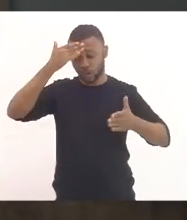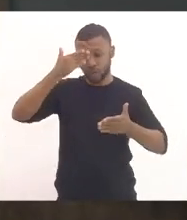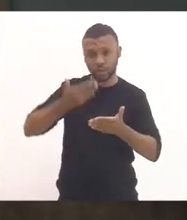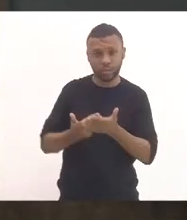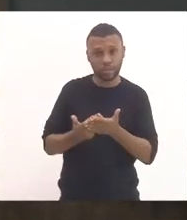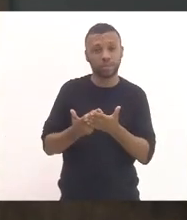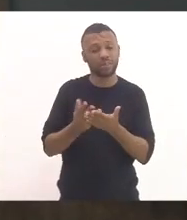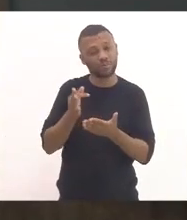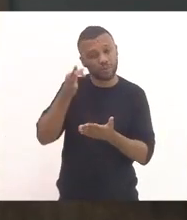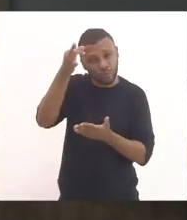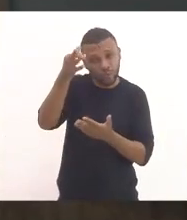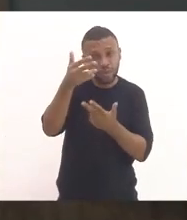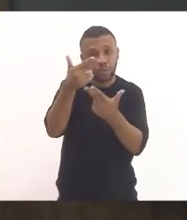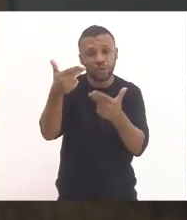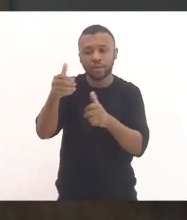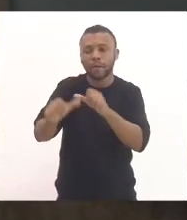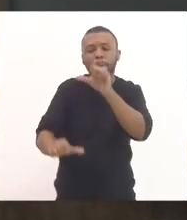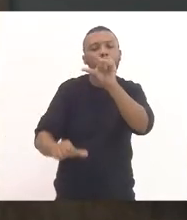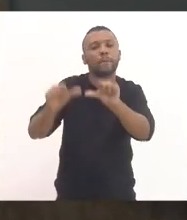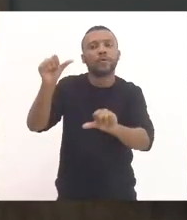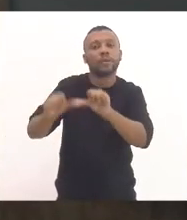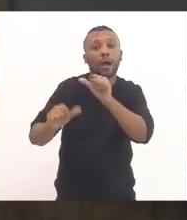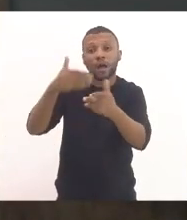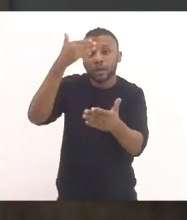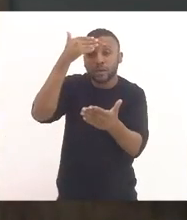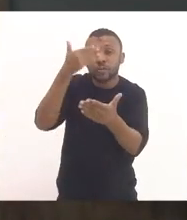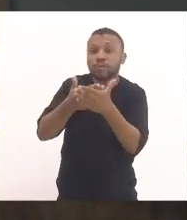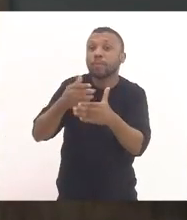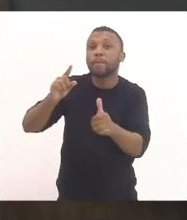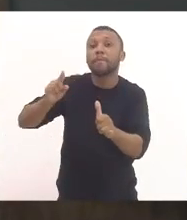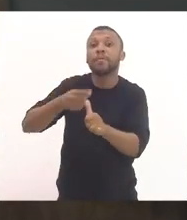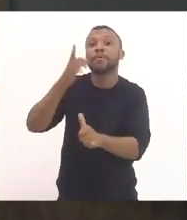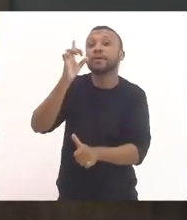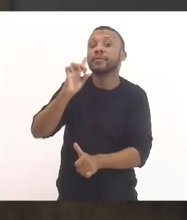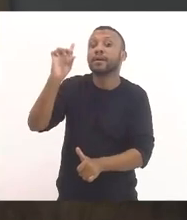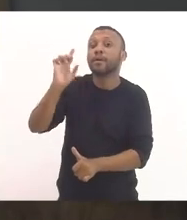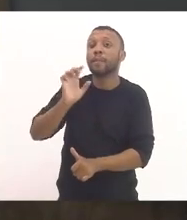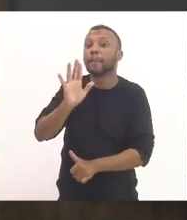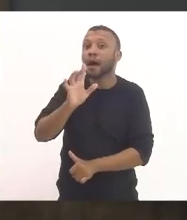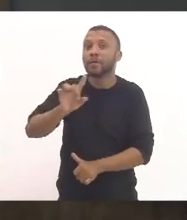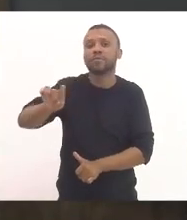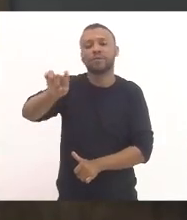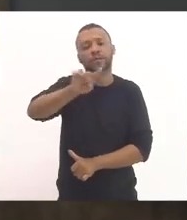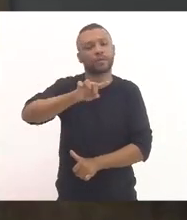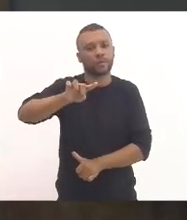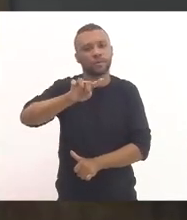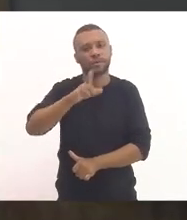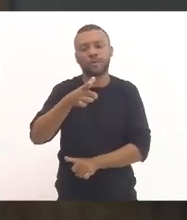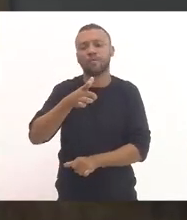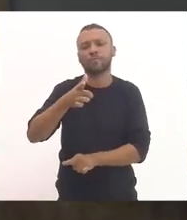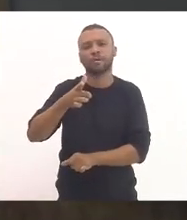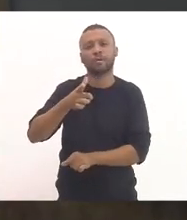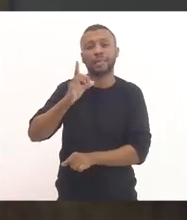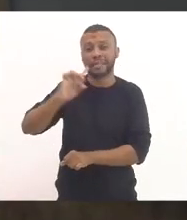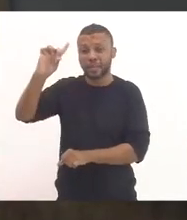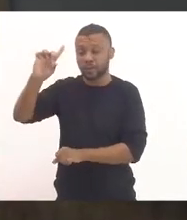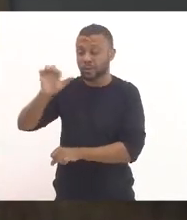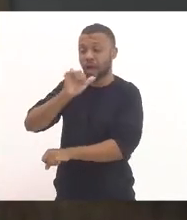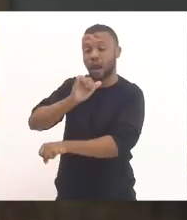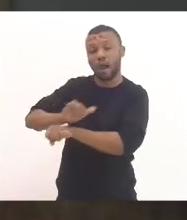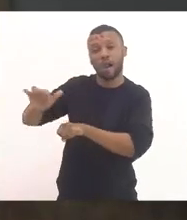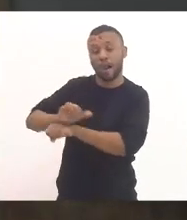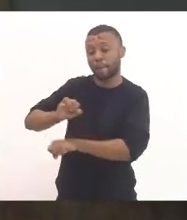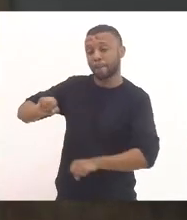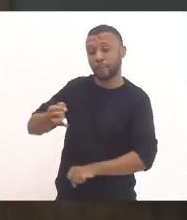as coisas vão dar eu queria em Primeiramente Deus mas vocês aqui estão sendo instrumento de Deus